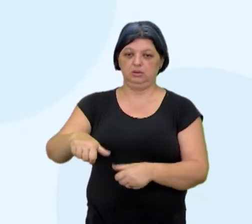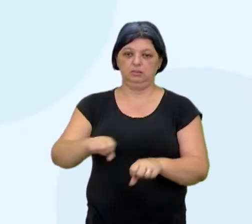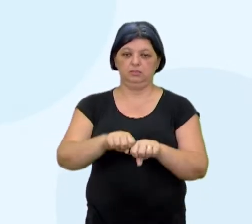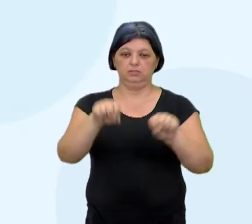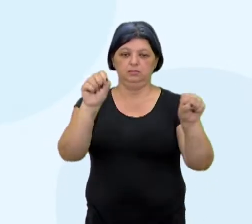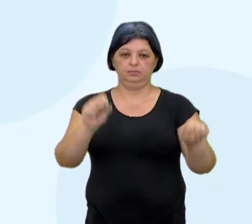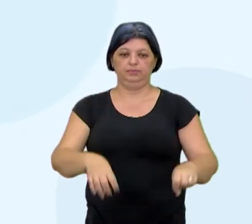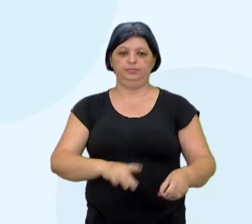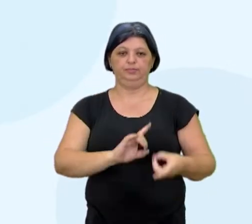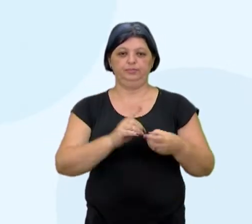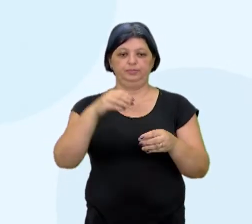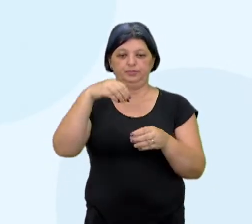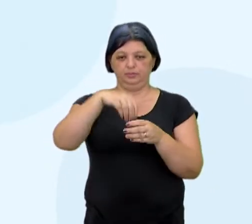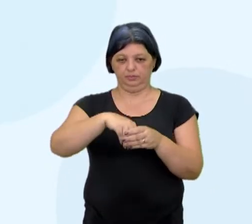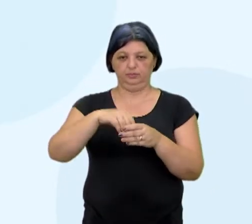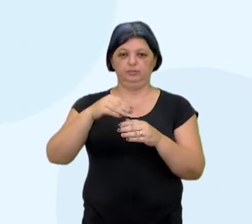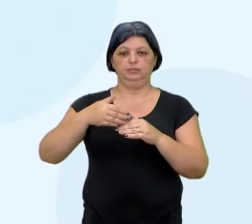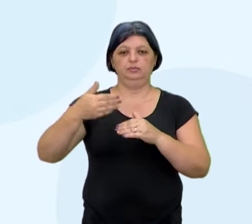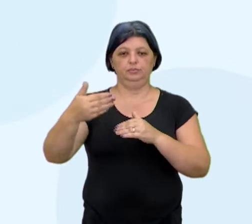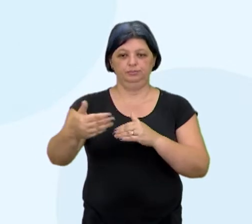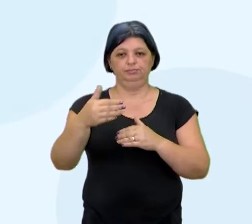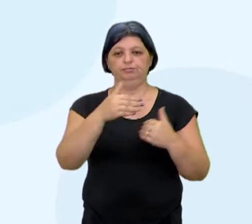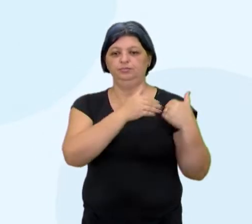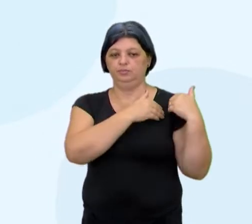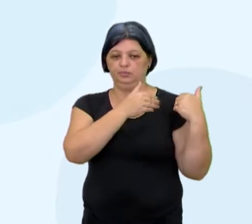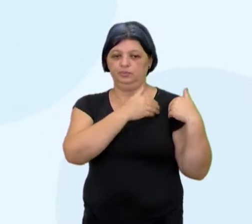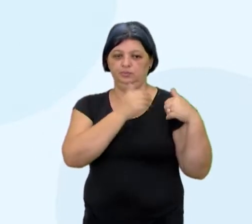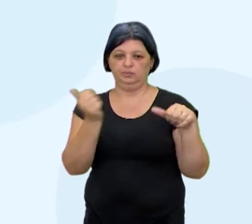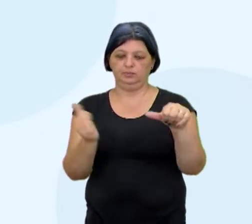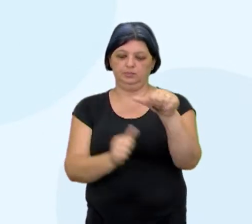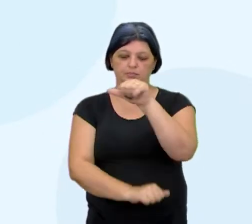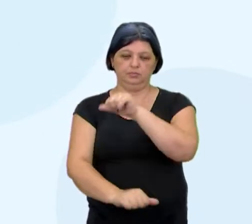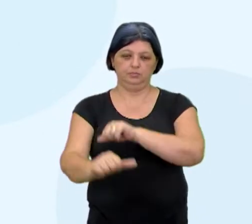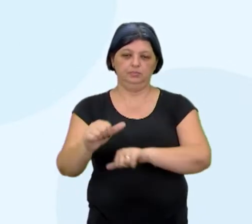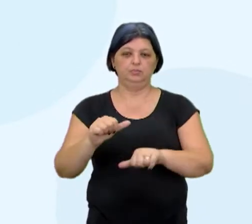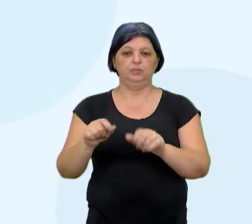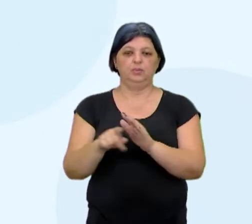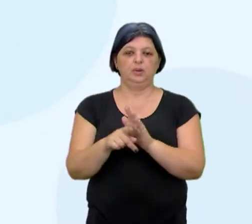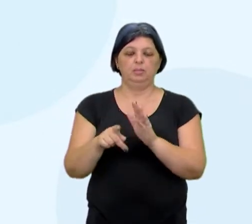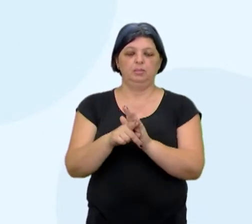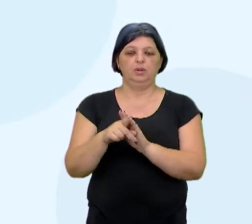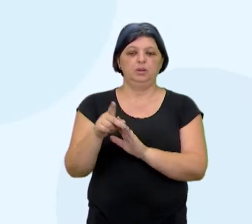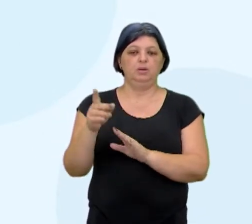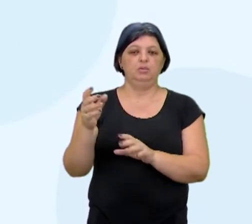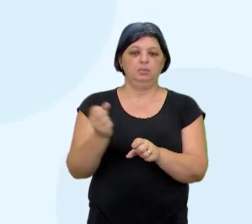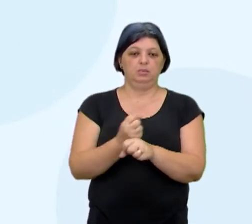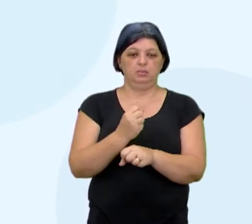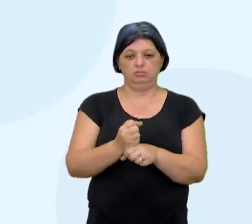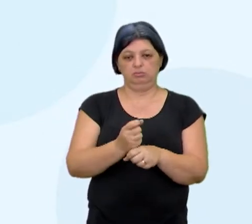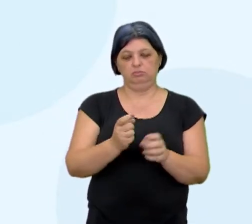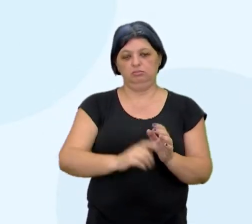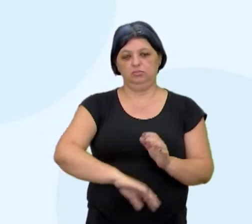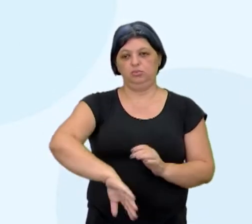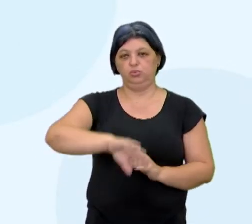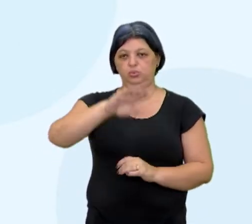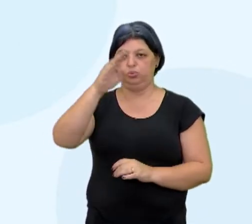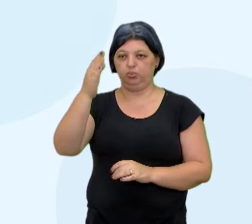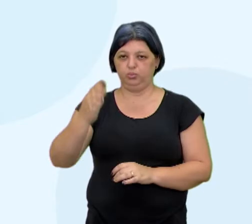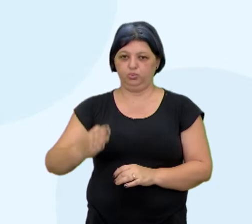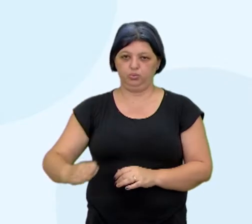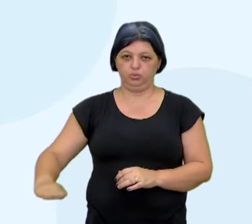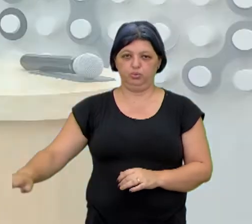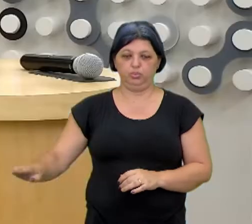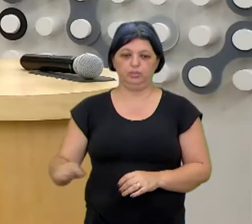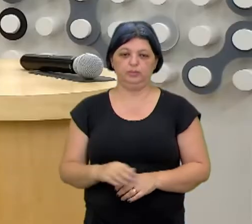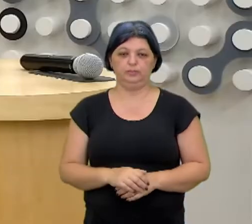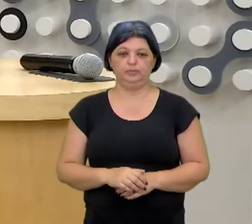dinâmicas internas e externas responsáveis pela formação do relevo, tá certo? Então, dentro